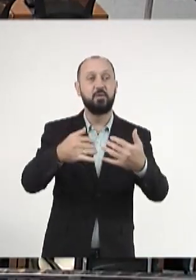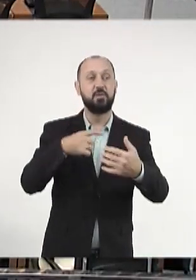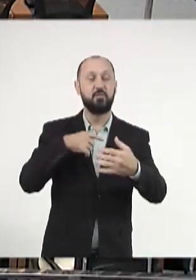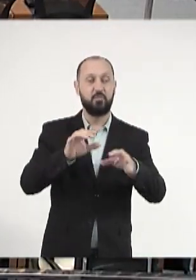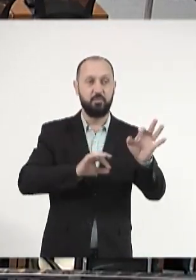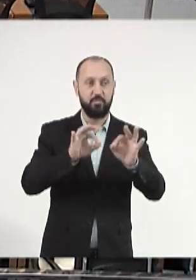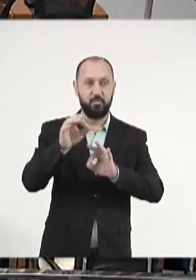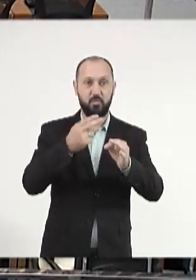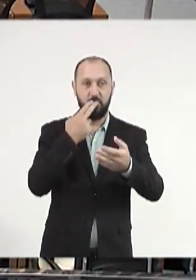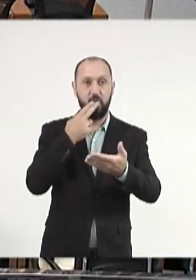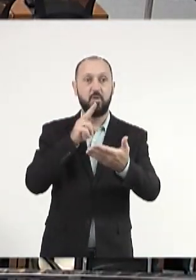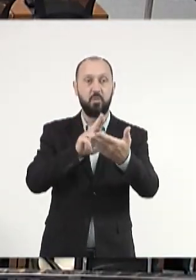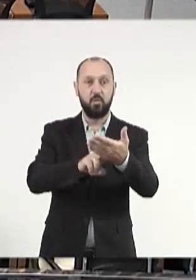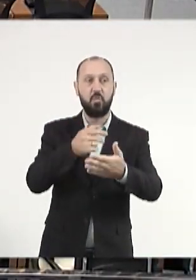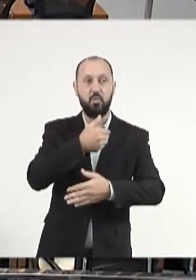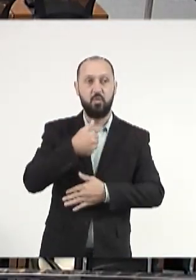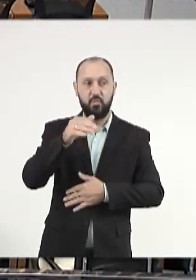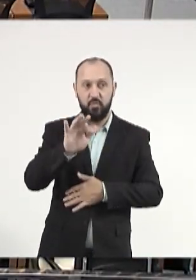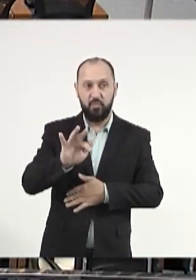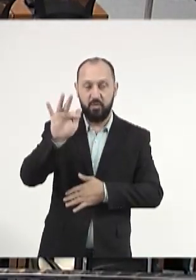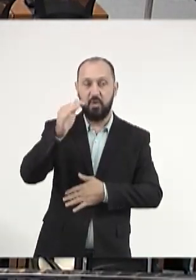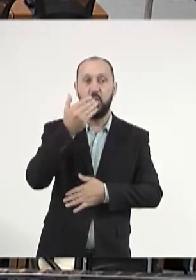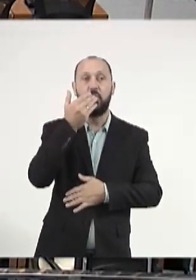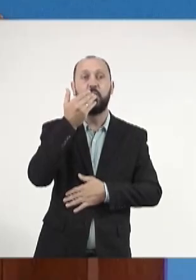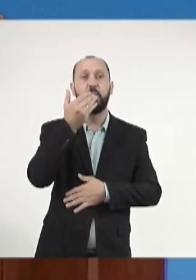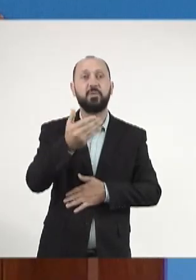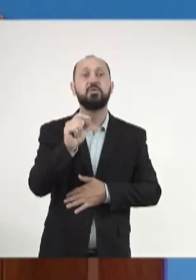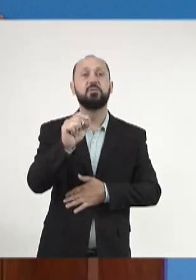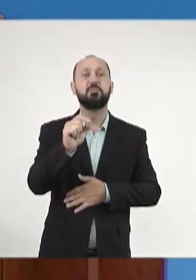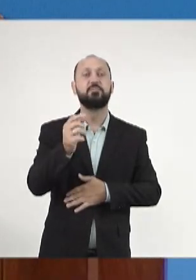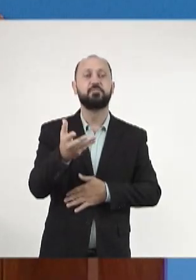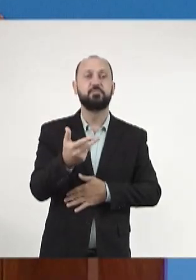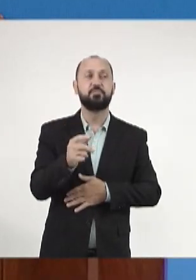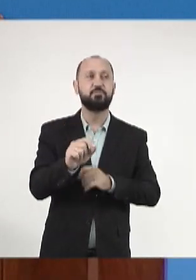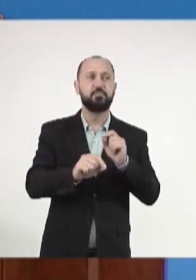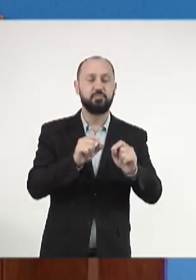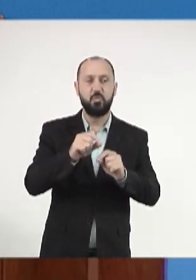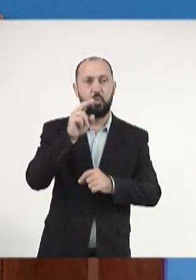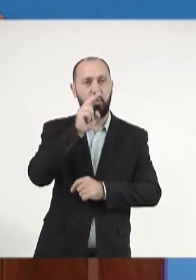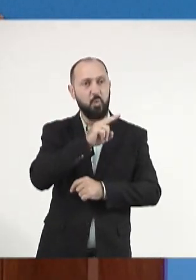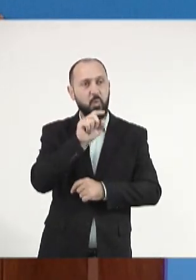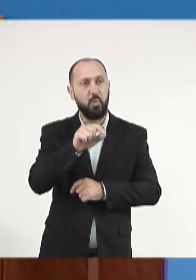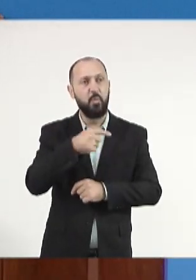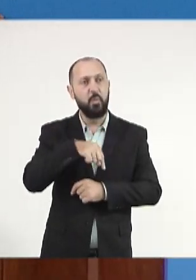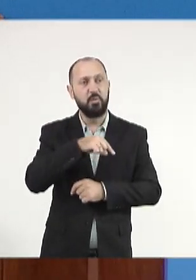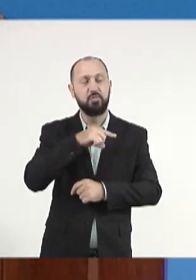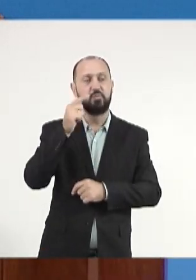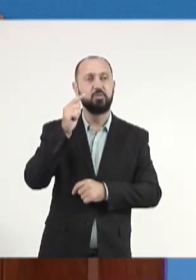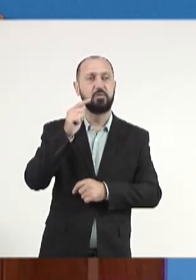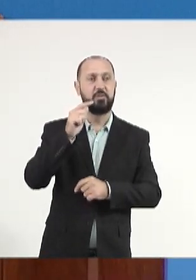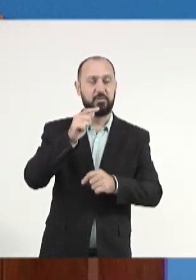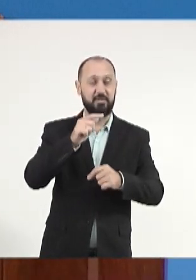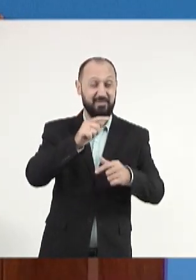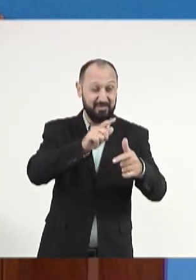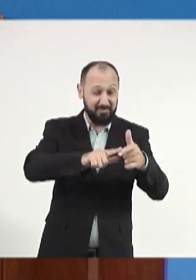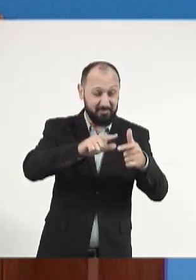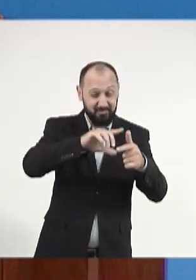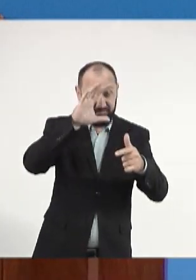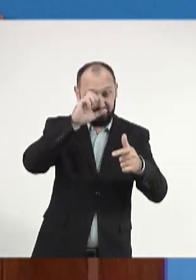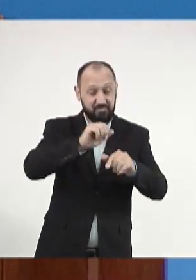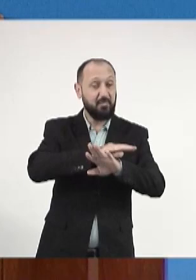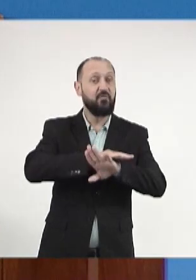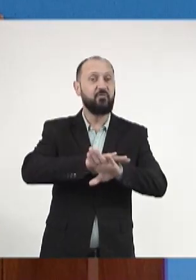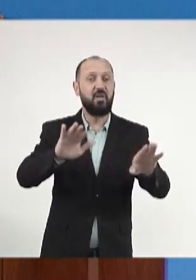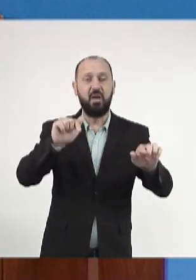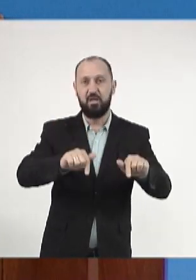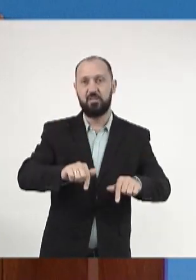vou preparar um documento para o governo federal pedindo providências, né, urgentes para a gente acabar com essa situação que nós vivemos